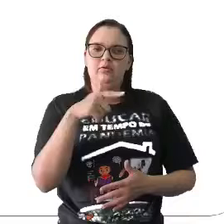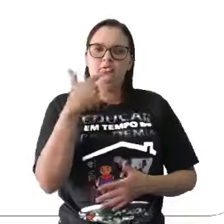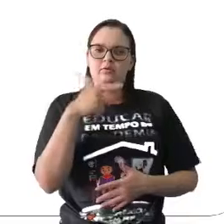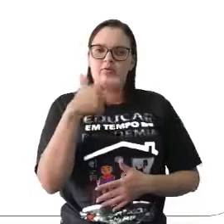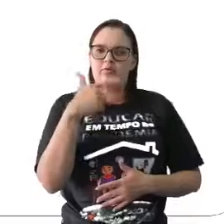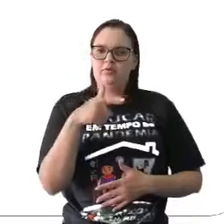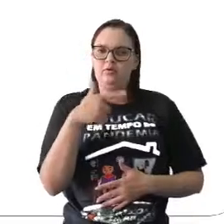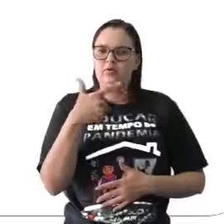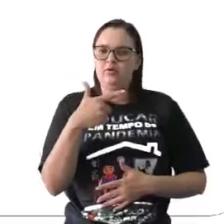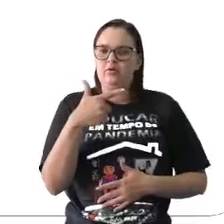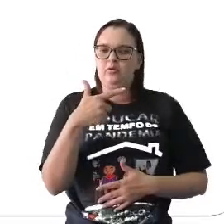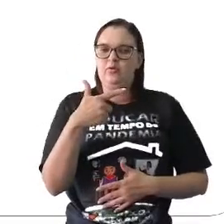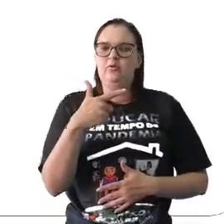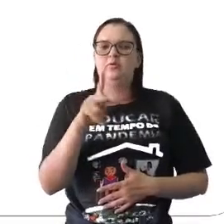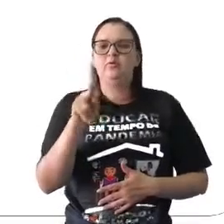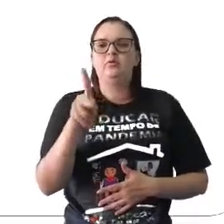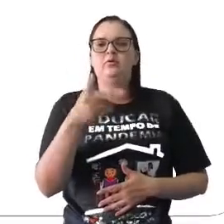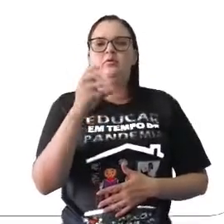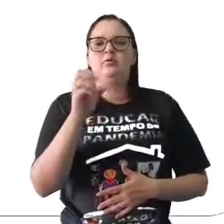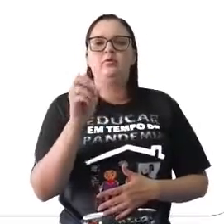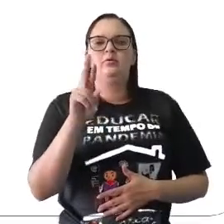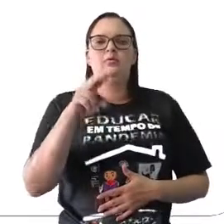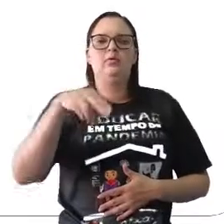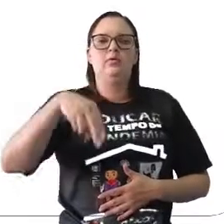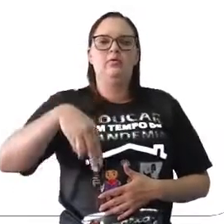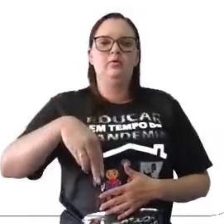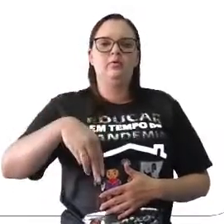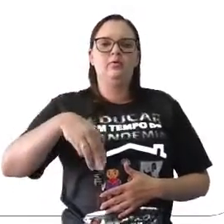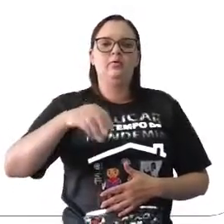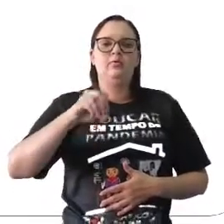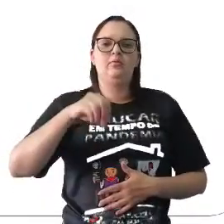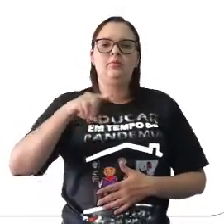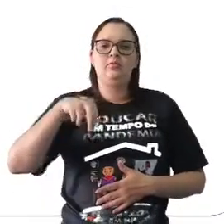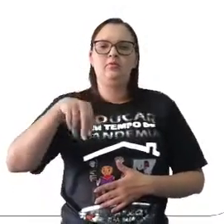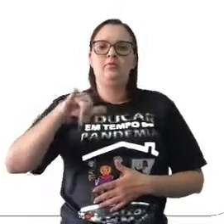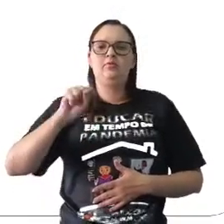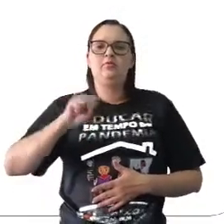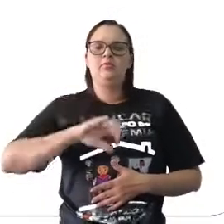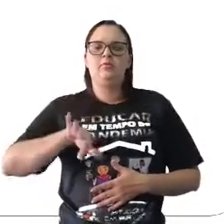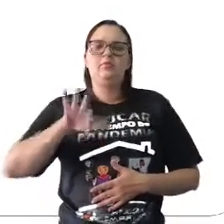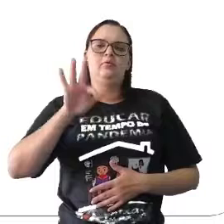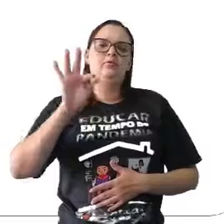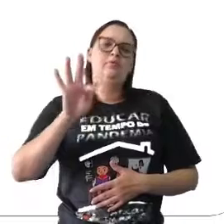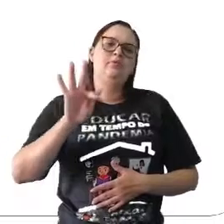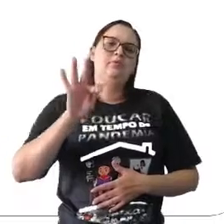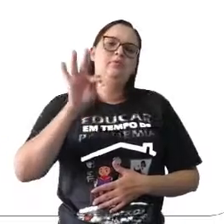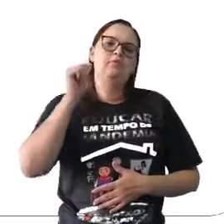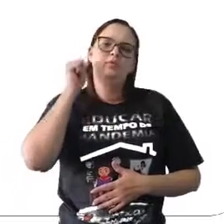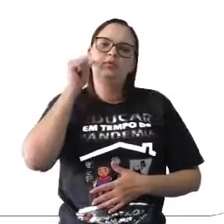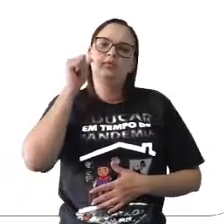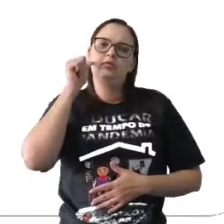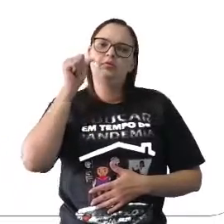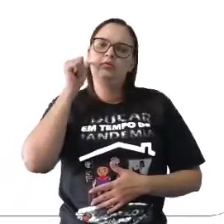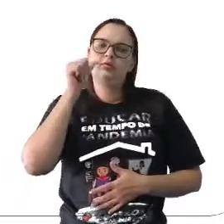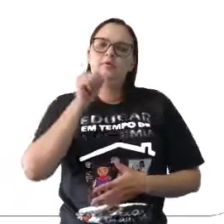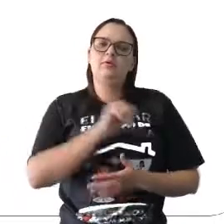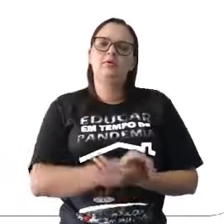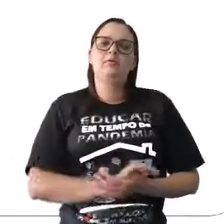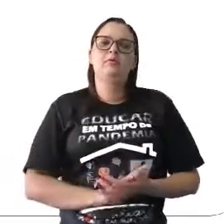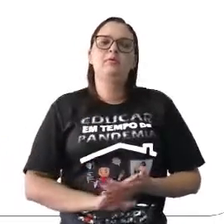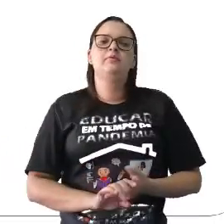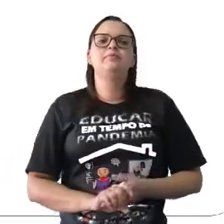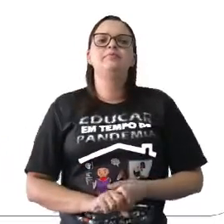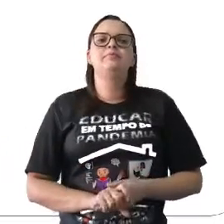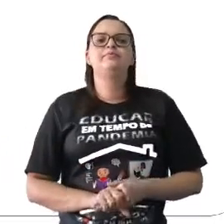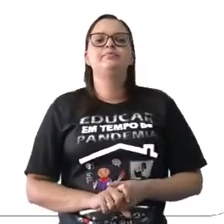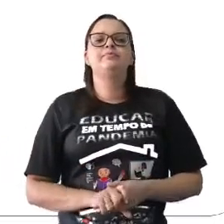sexuais femininos, tá certo? A alternativa A, nós temos a insulina e o glucagon. Quando vocês fizerem a pesquisa, vocês vão descobrir de onde